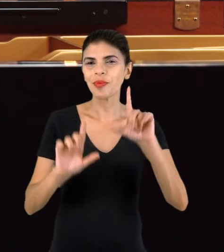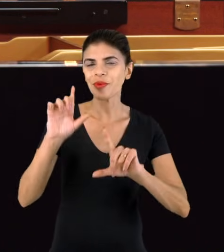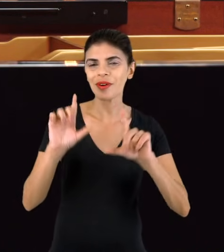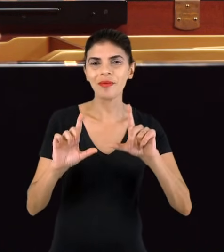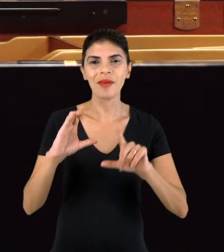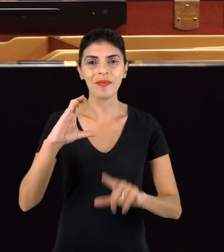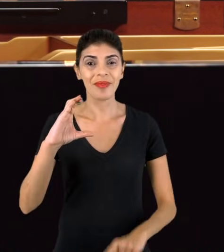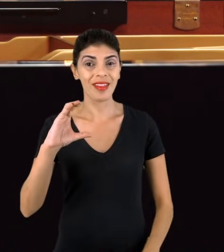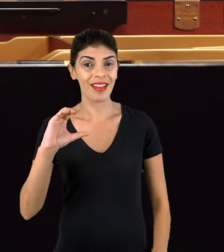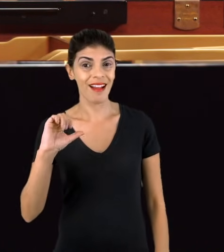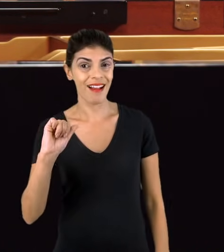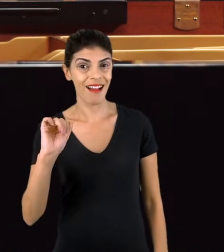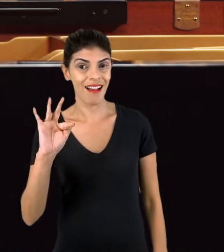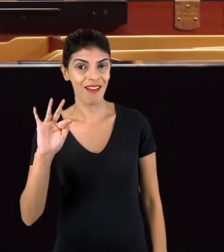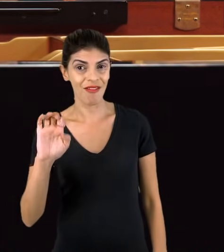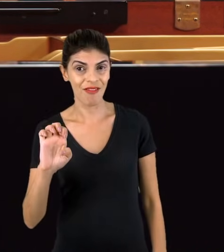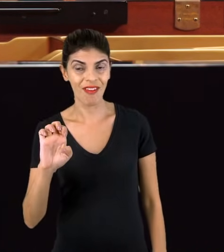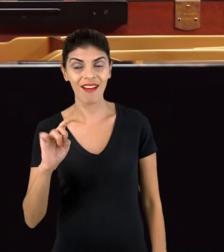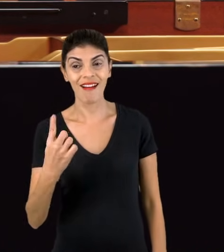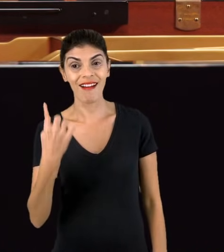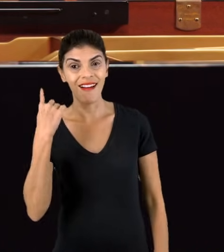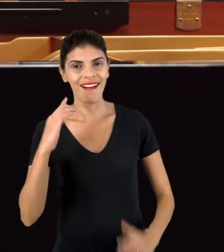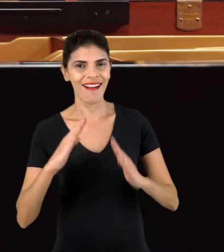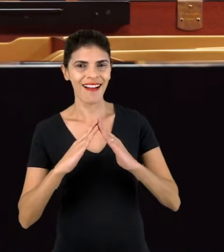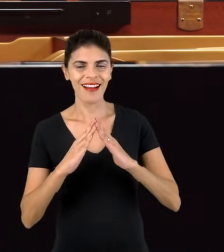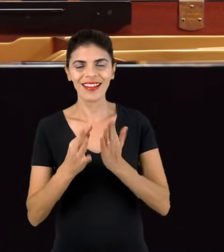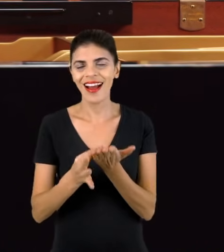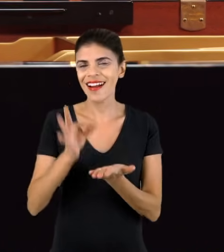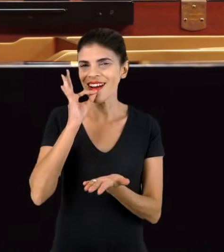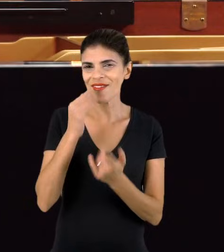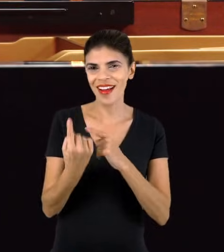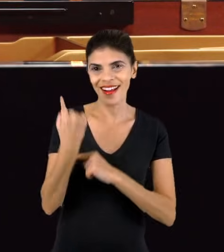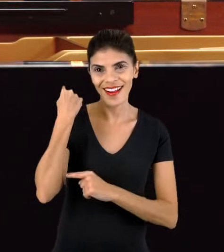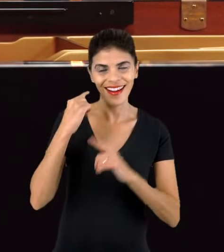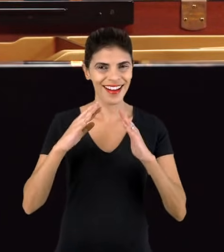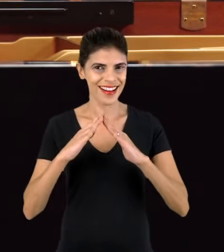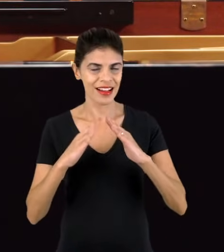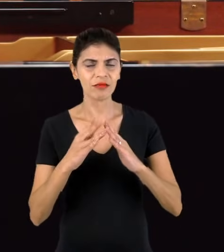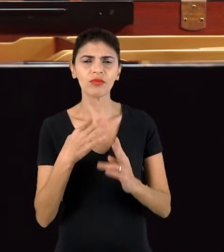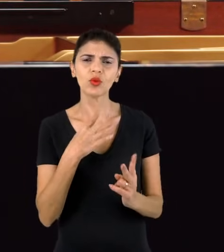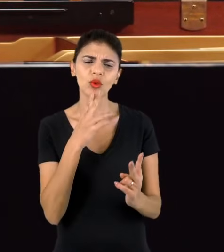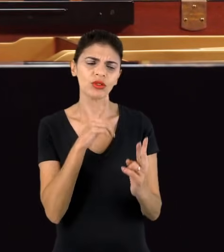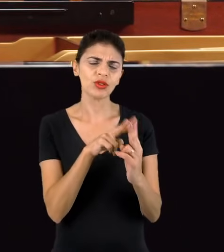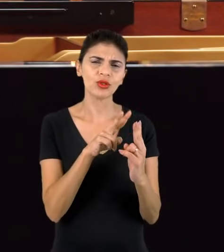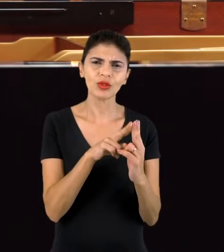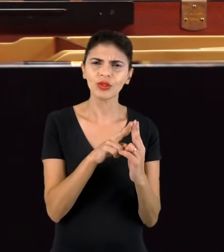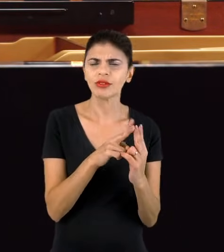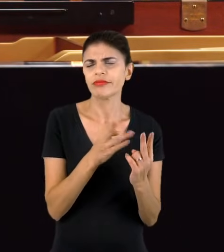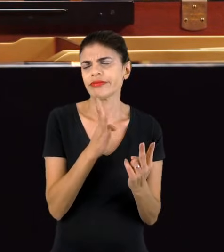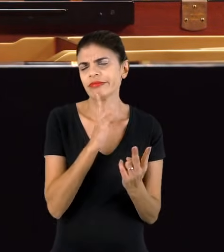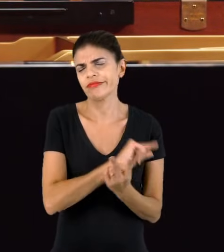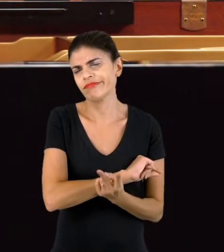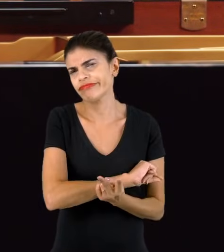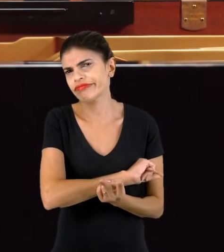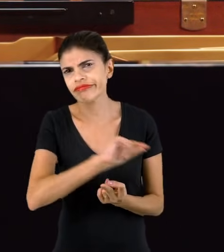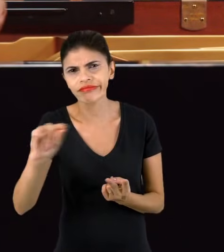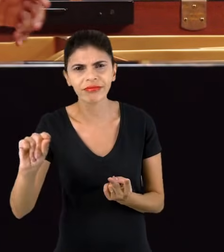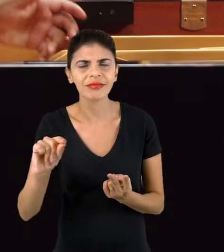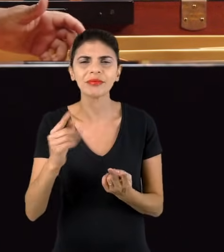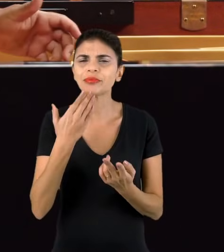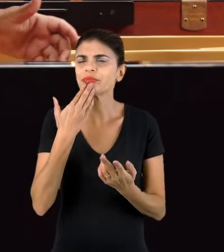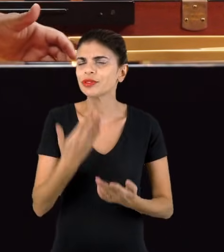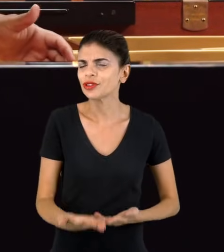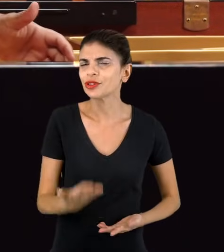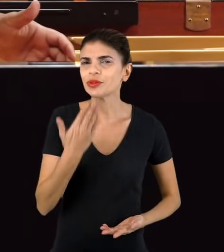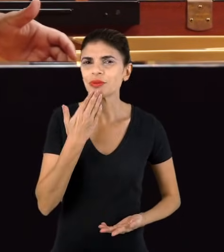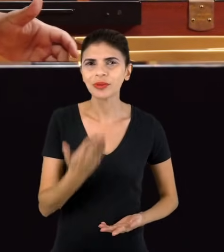Casa para me trazer aqui. Acho que eles mereciam, assim, pelo menos os dois que eu conheço, de tantos, né, que